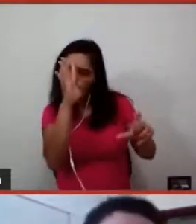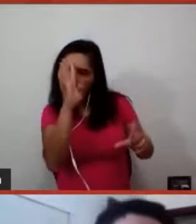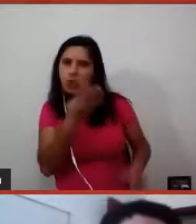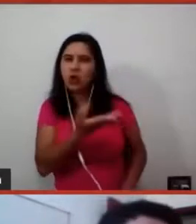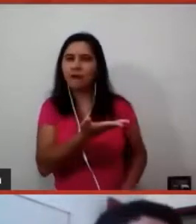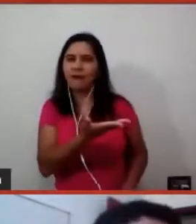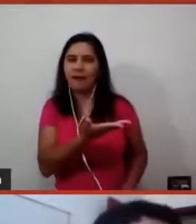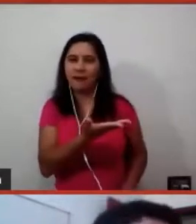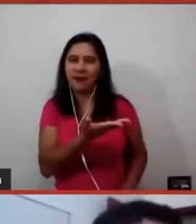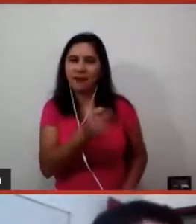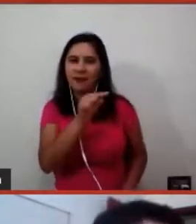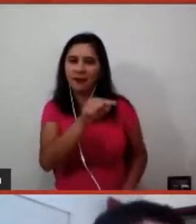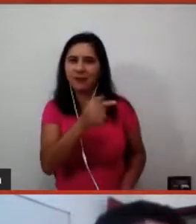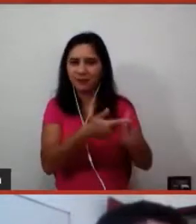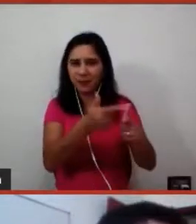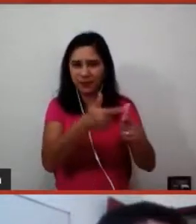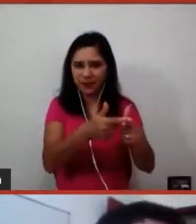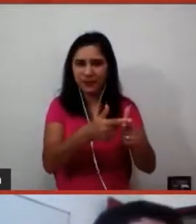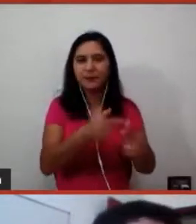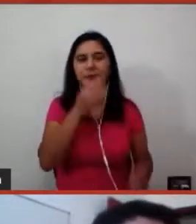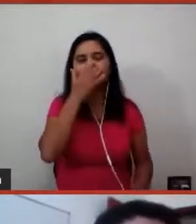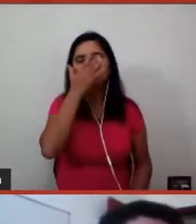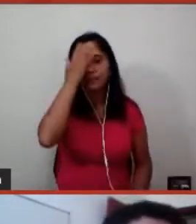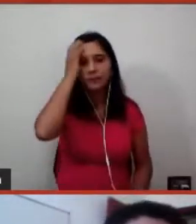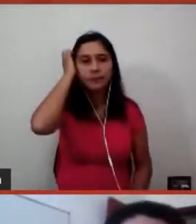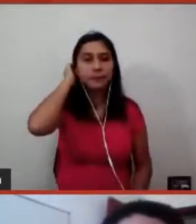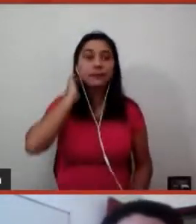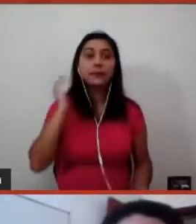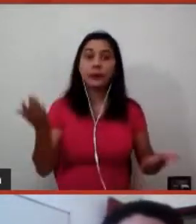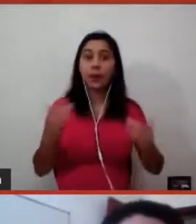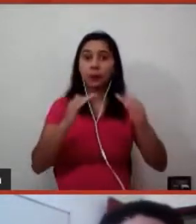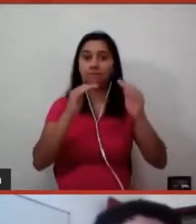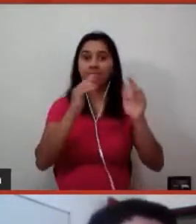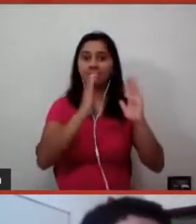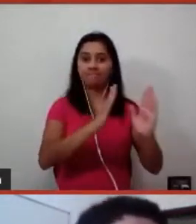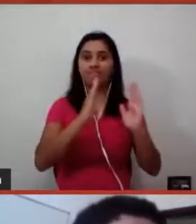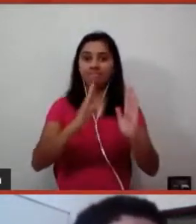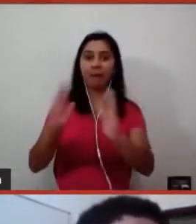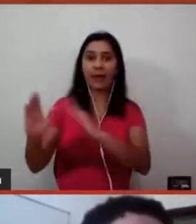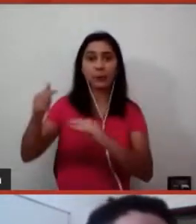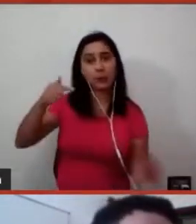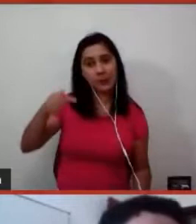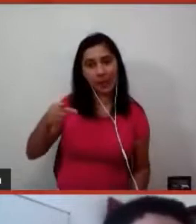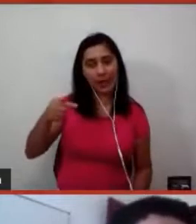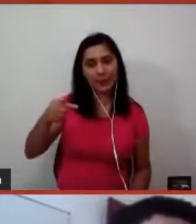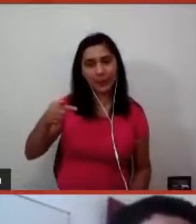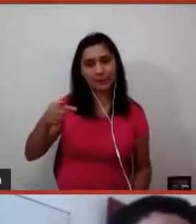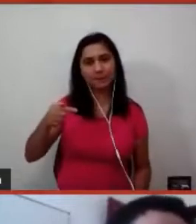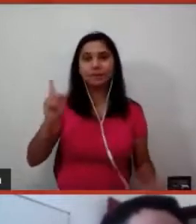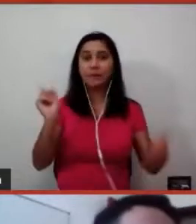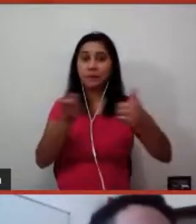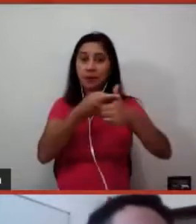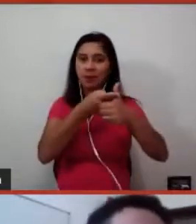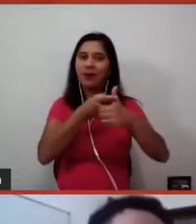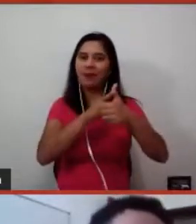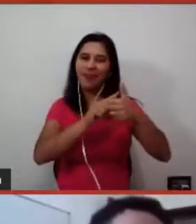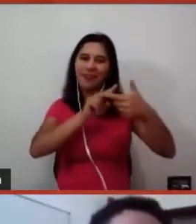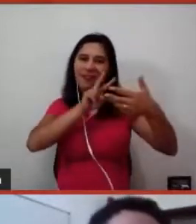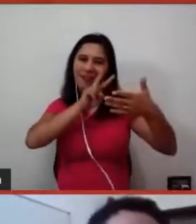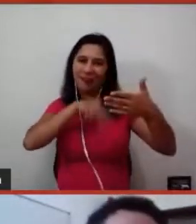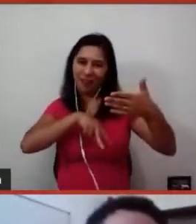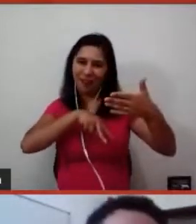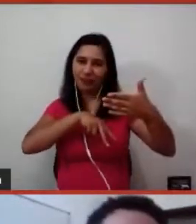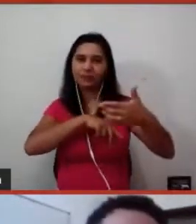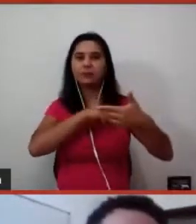solucionar a situação problema. Então, vamos lá, os 7 passos da aprendizagem baseada em problemas, começando pela leitura do problema,